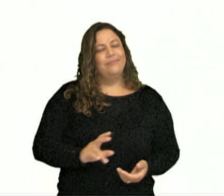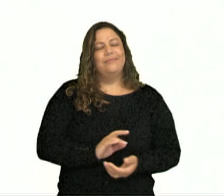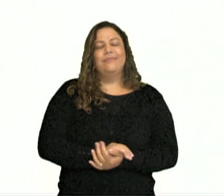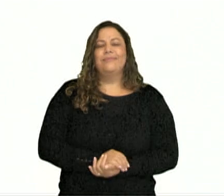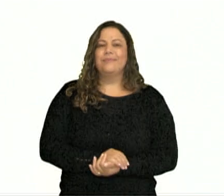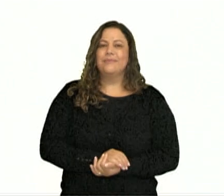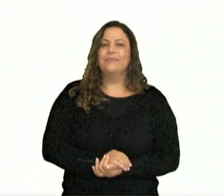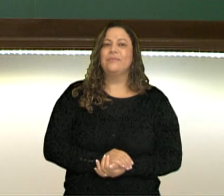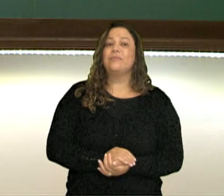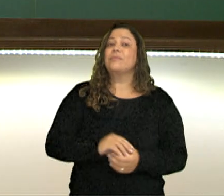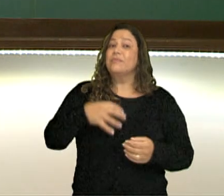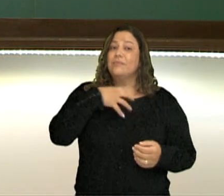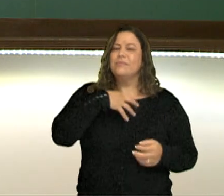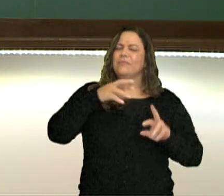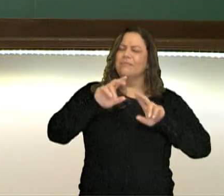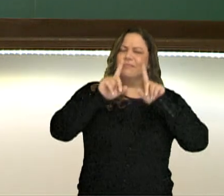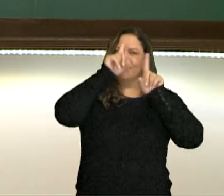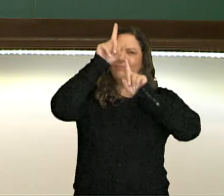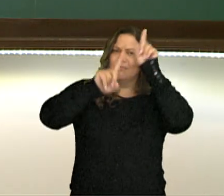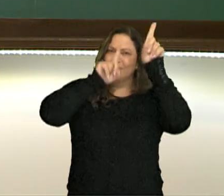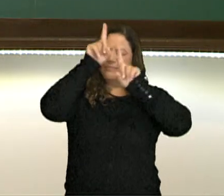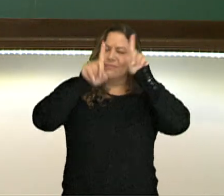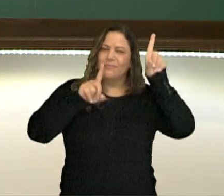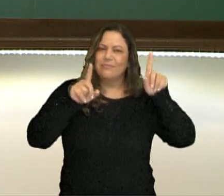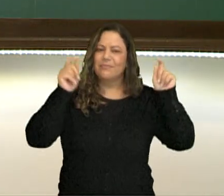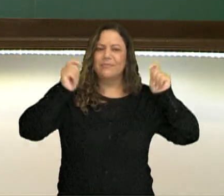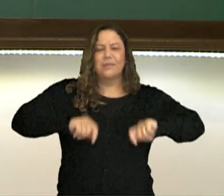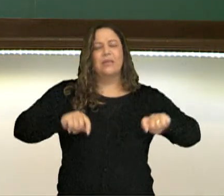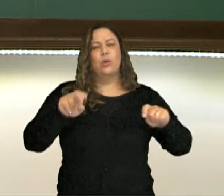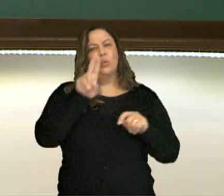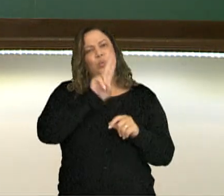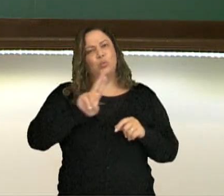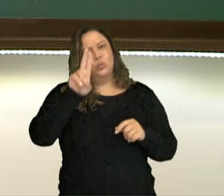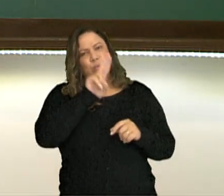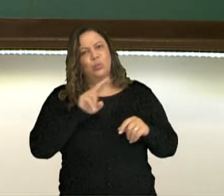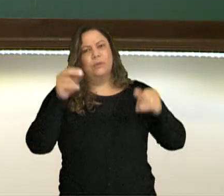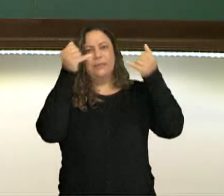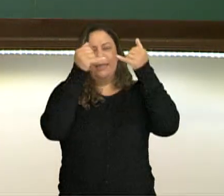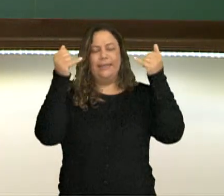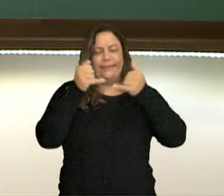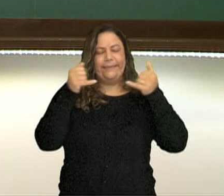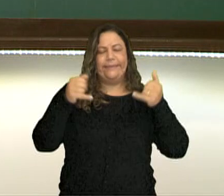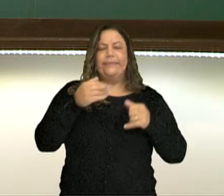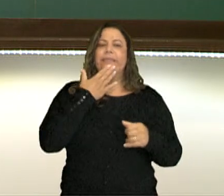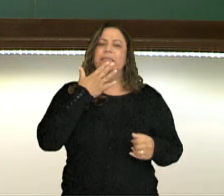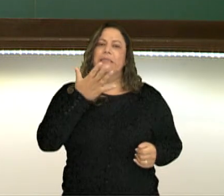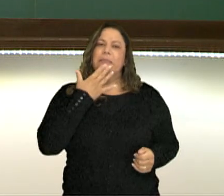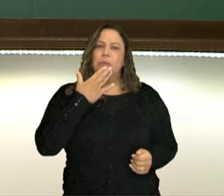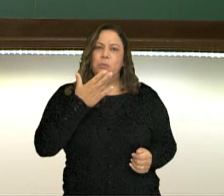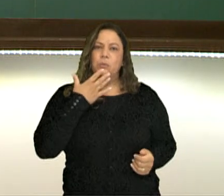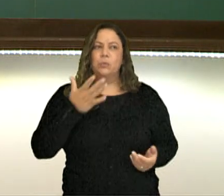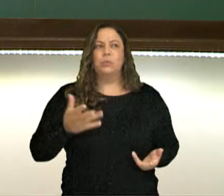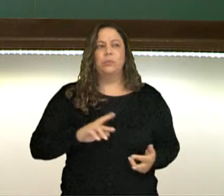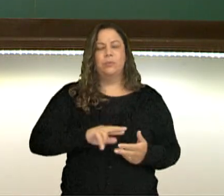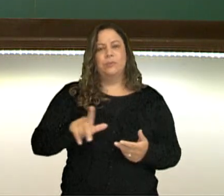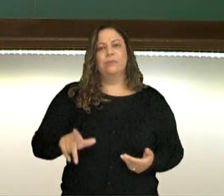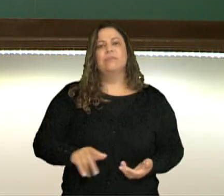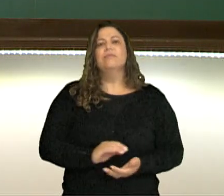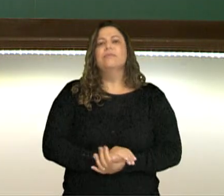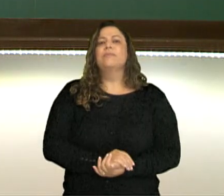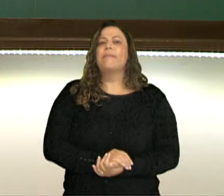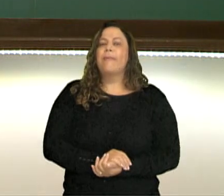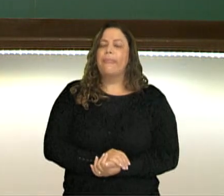musical, de uma forma mais criativa, né? Utilizando esses pontos, linhas, cores, tá bom?